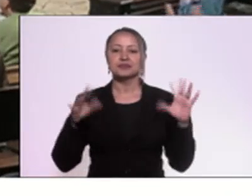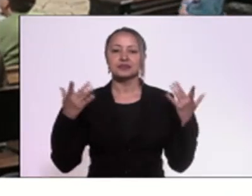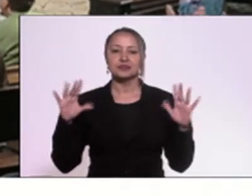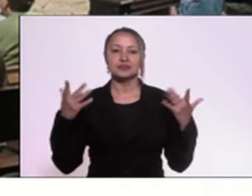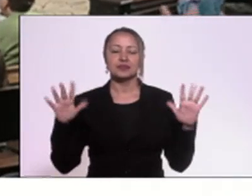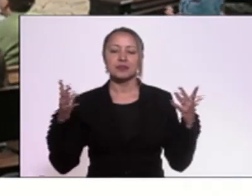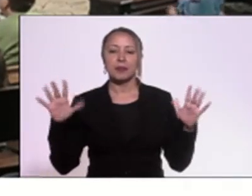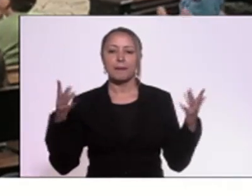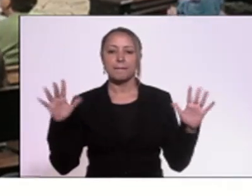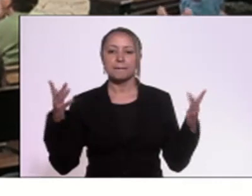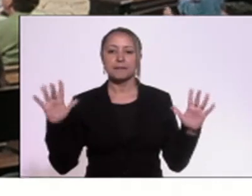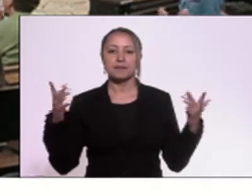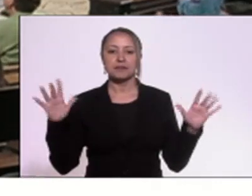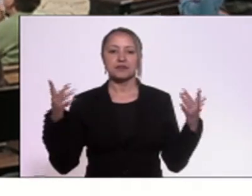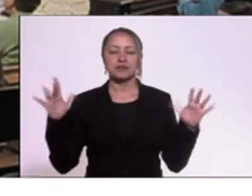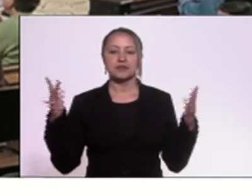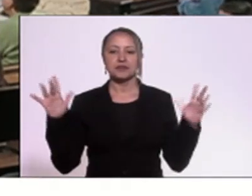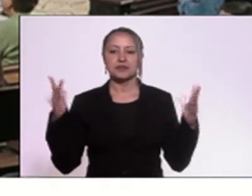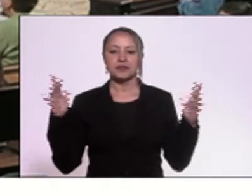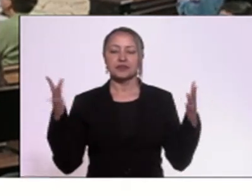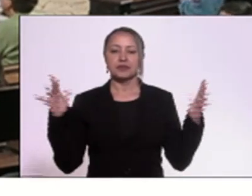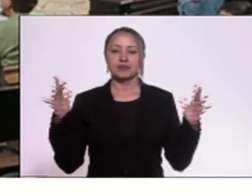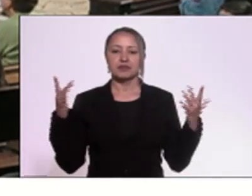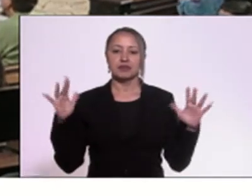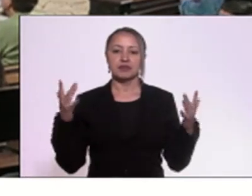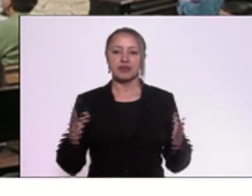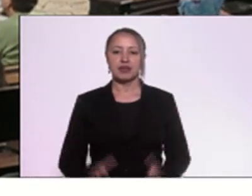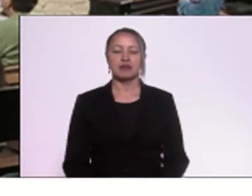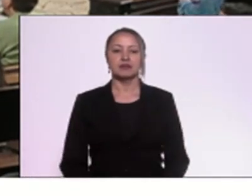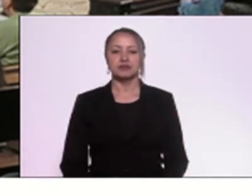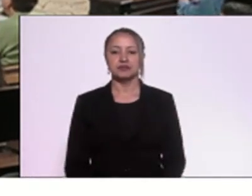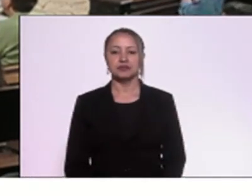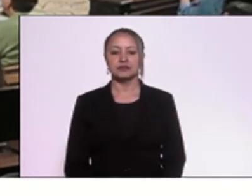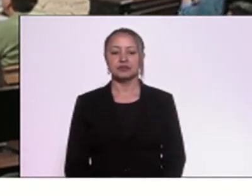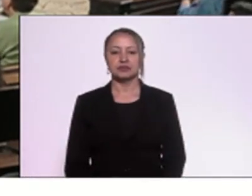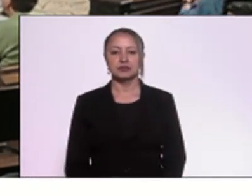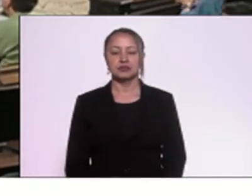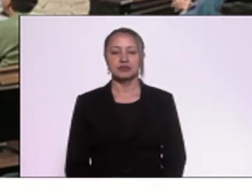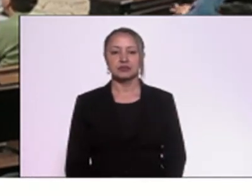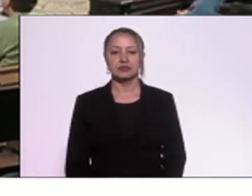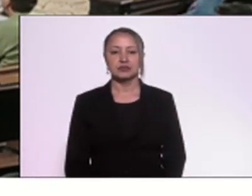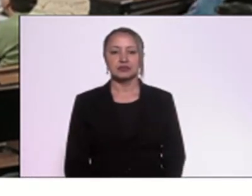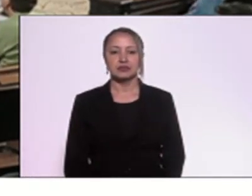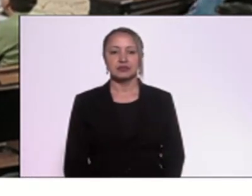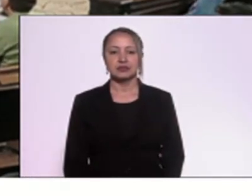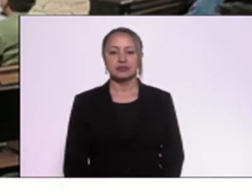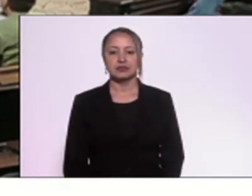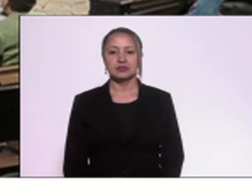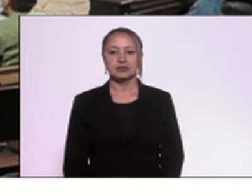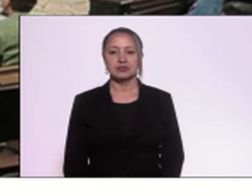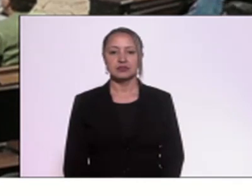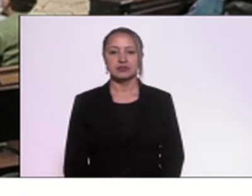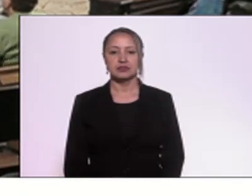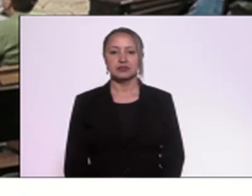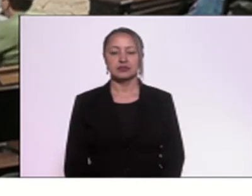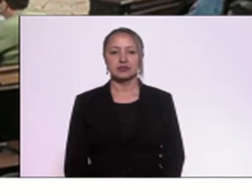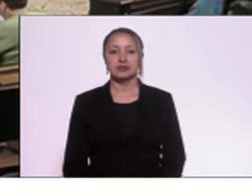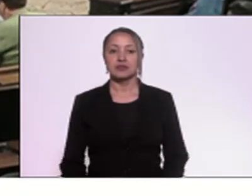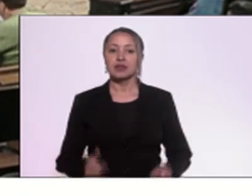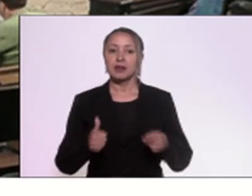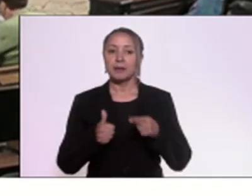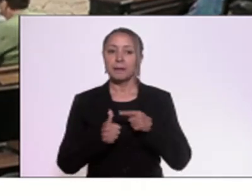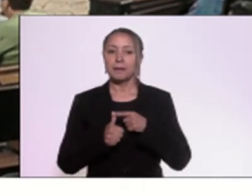tem e colabore para a população do Rio de Janeiro, especialmente a juventude, compreender a